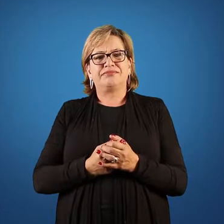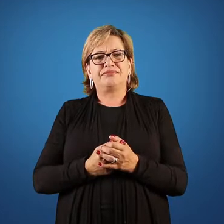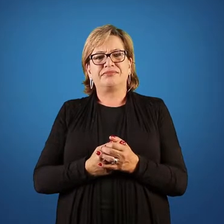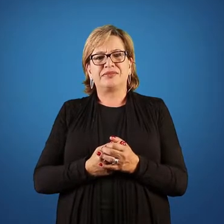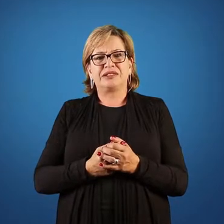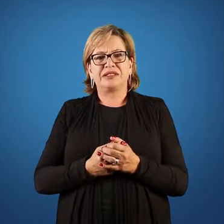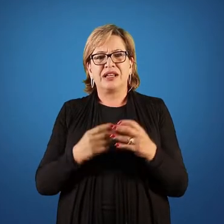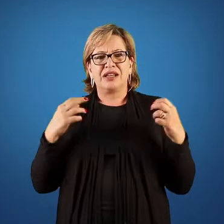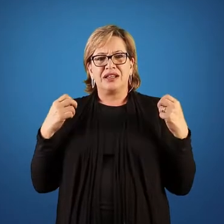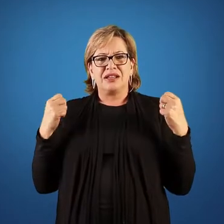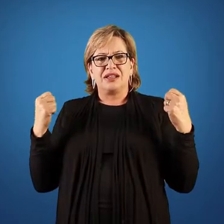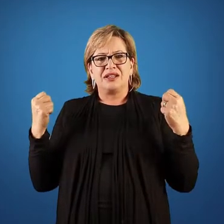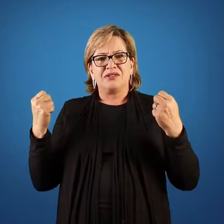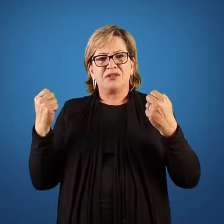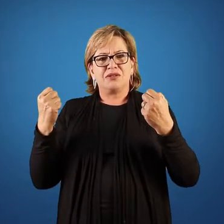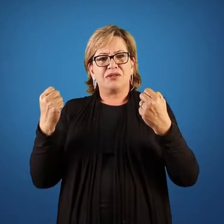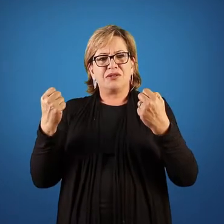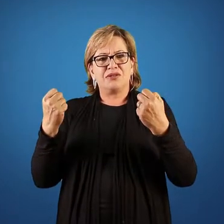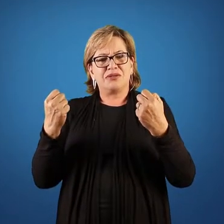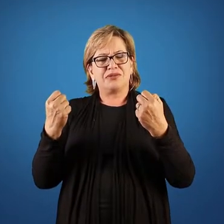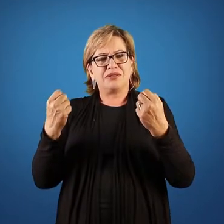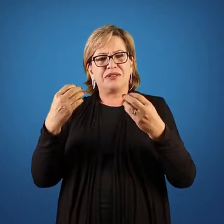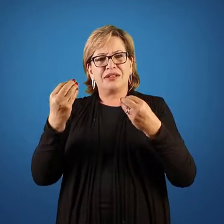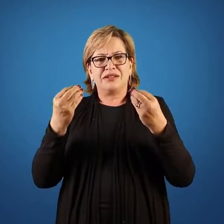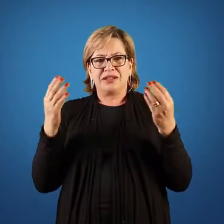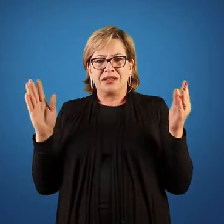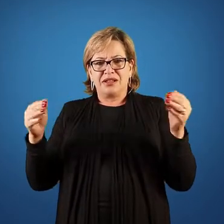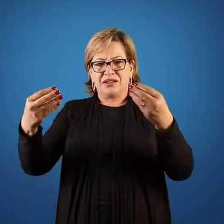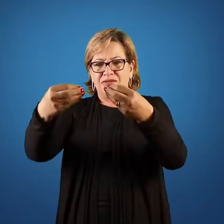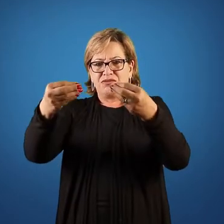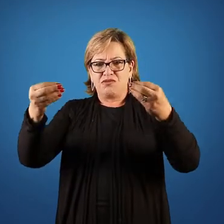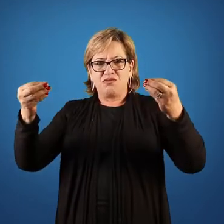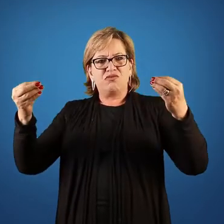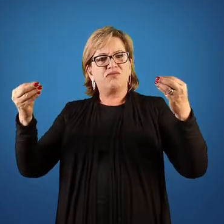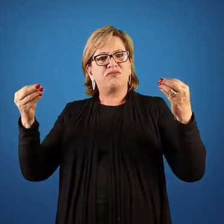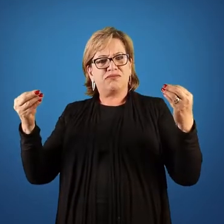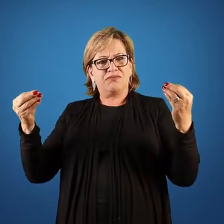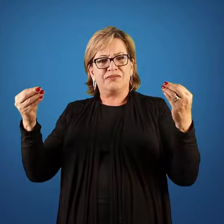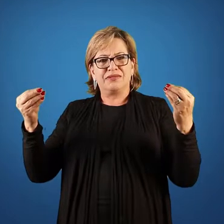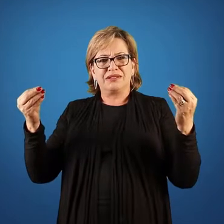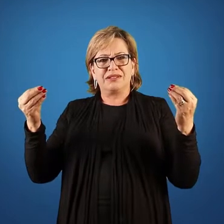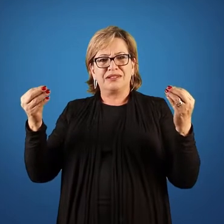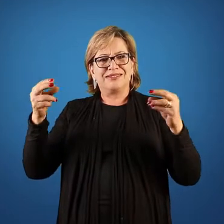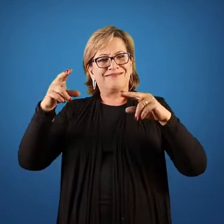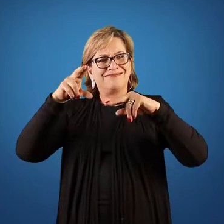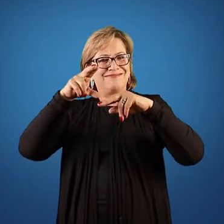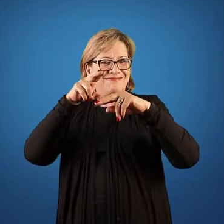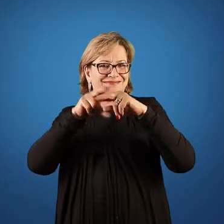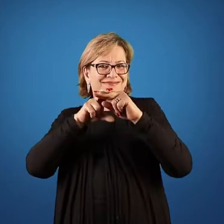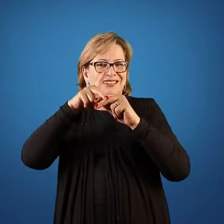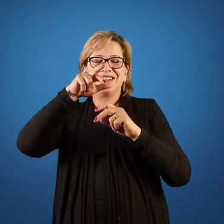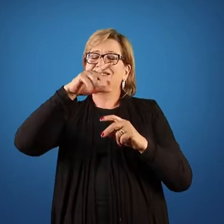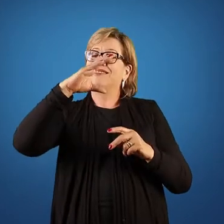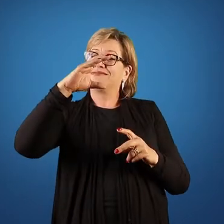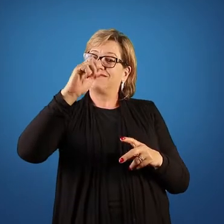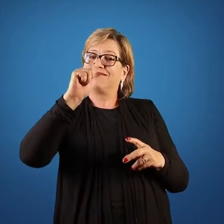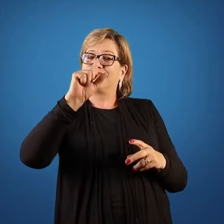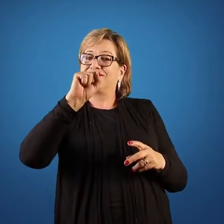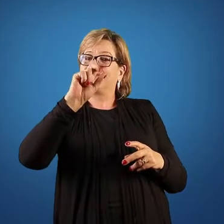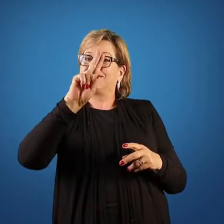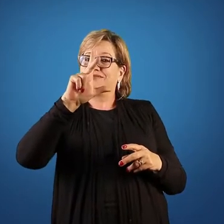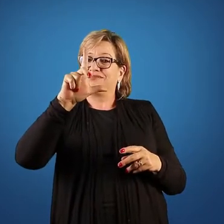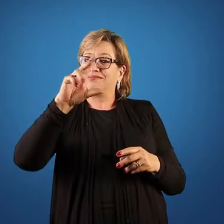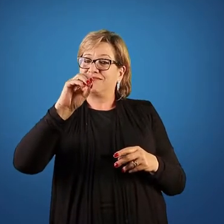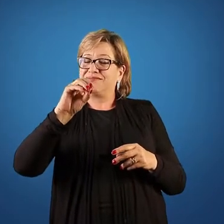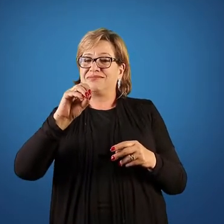É, e abre o, da mesma forma, abre o tecido da frente e senta, como se fosse um casulo, que